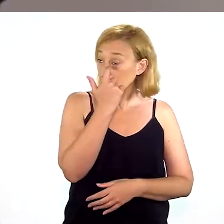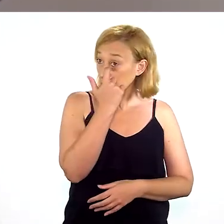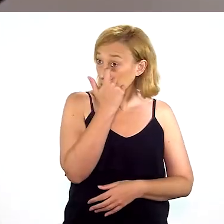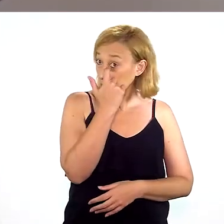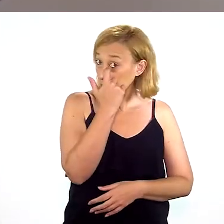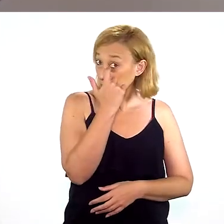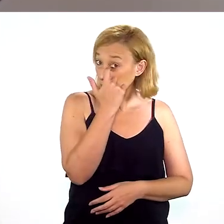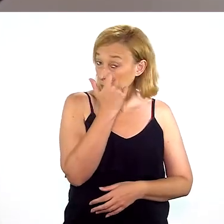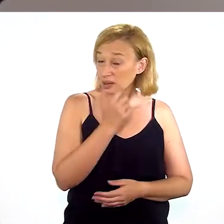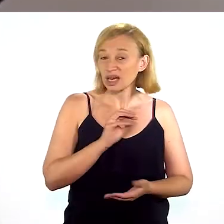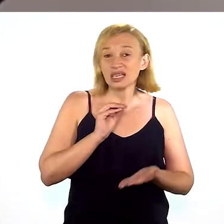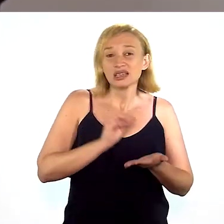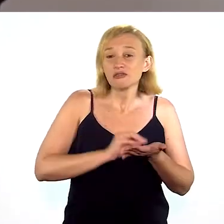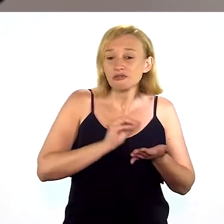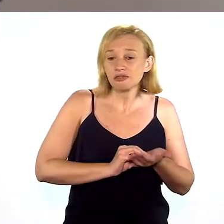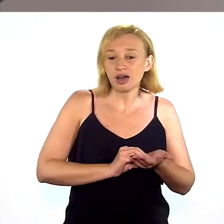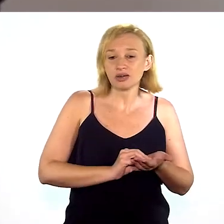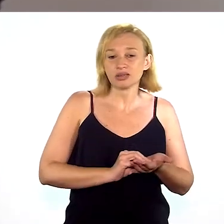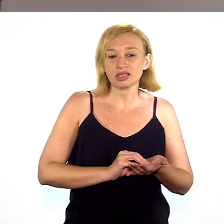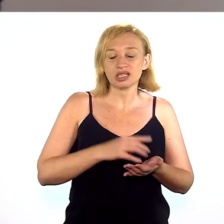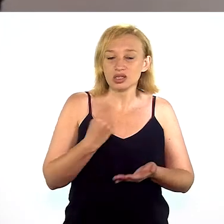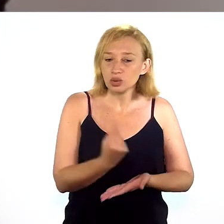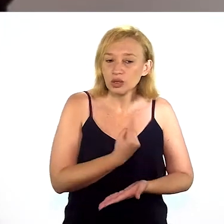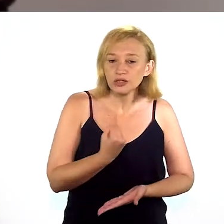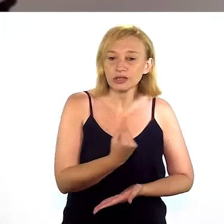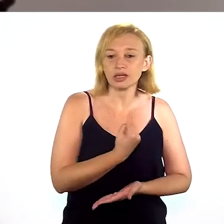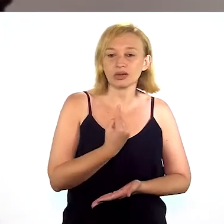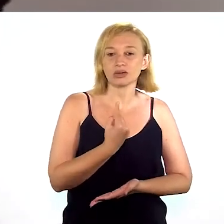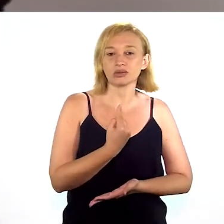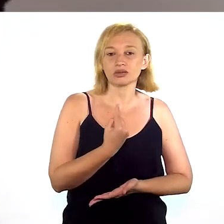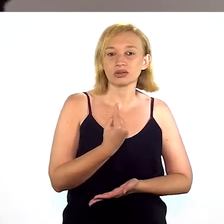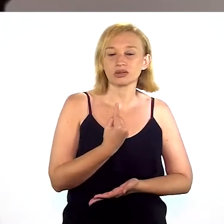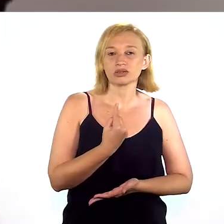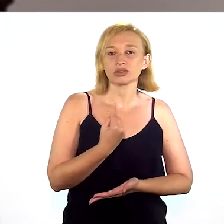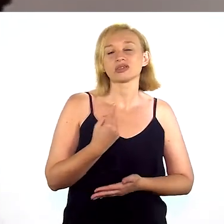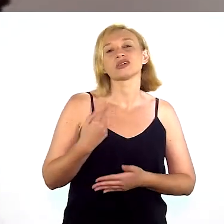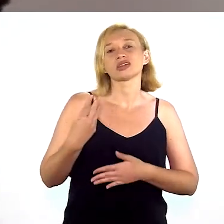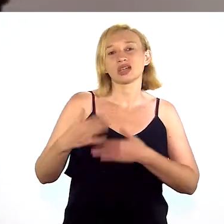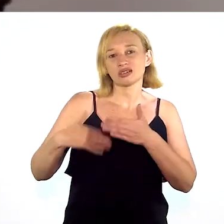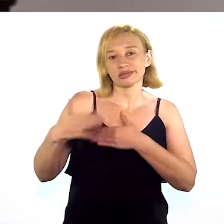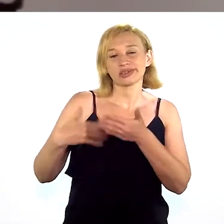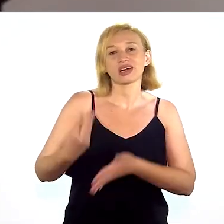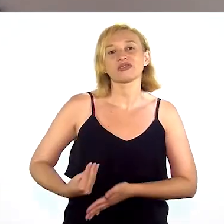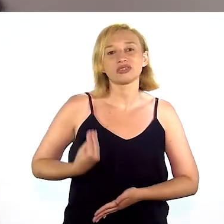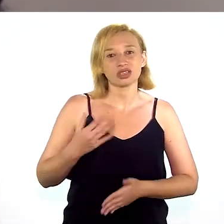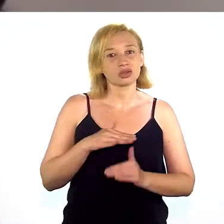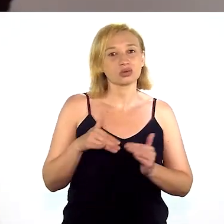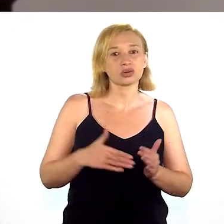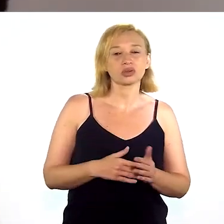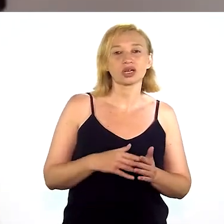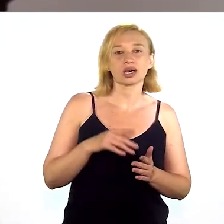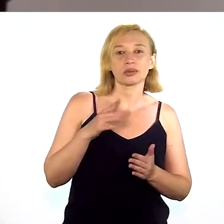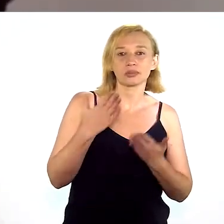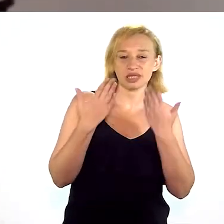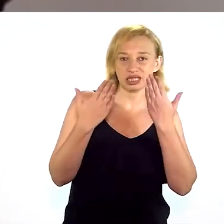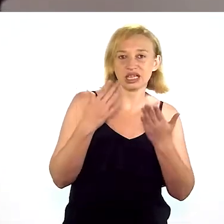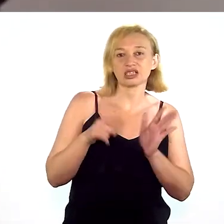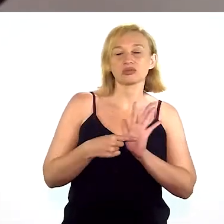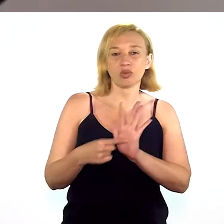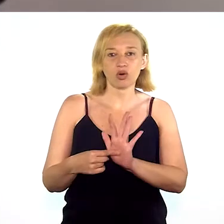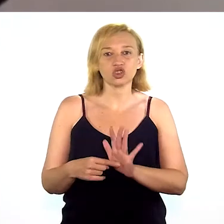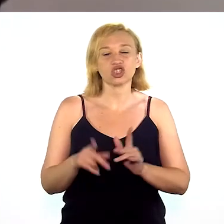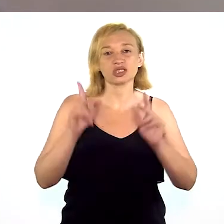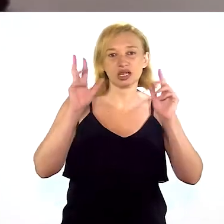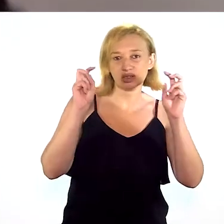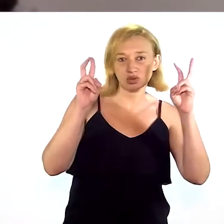na história, né? Porque essa ausência, essa solidão que a gente vai carregar para a vida inteira, né?